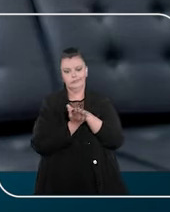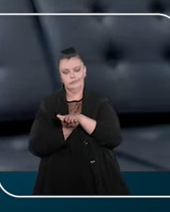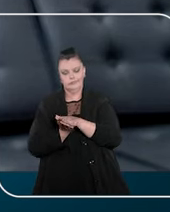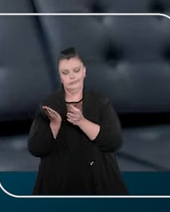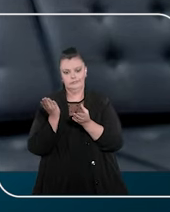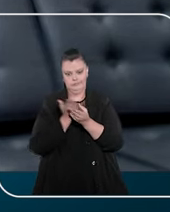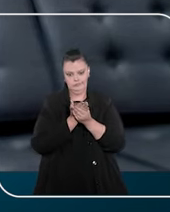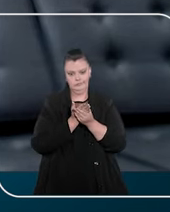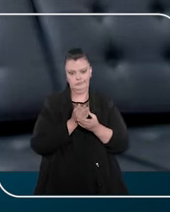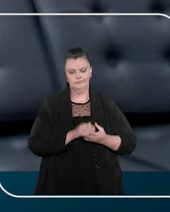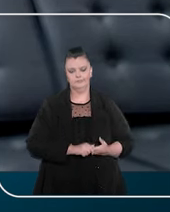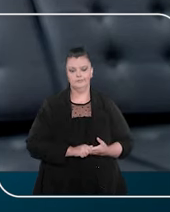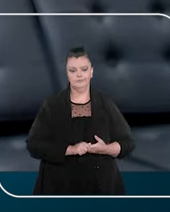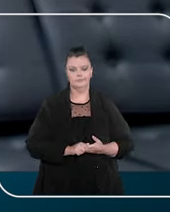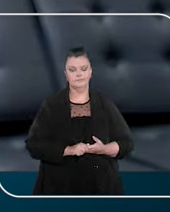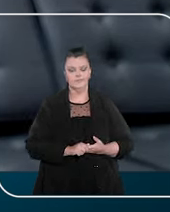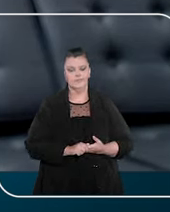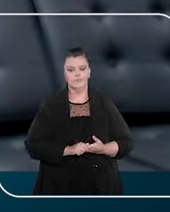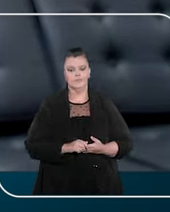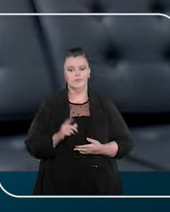até